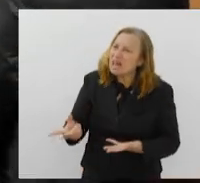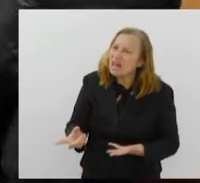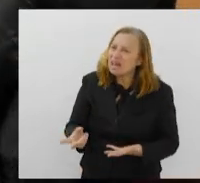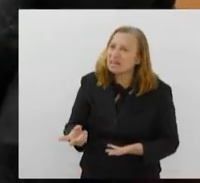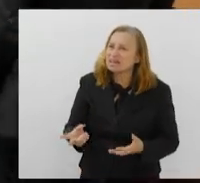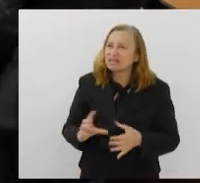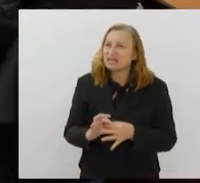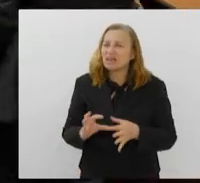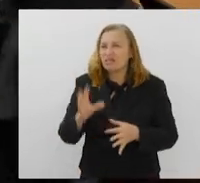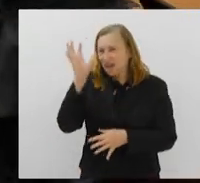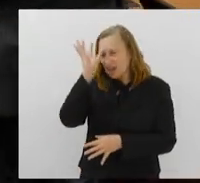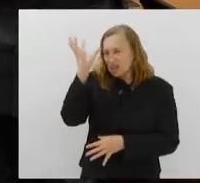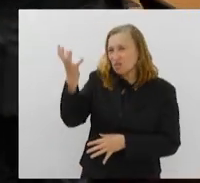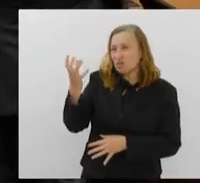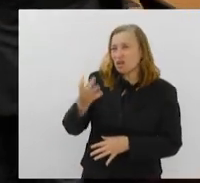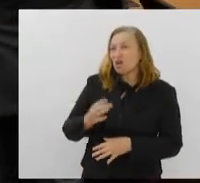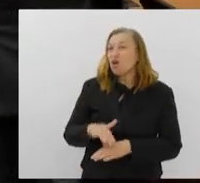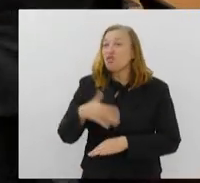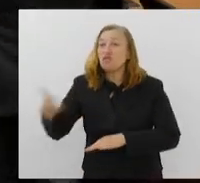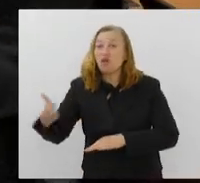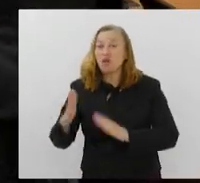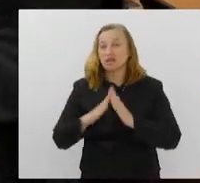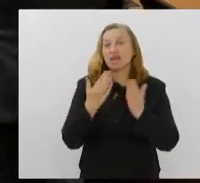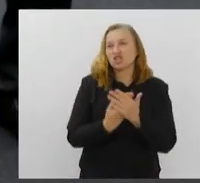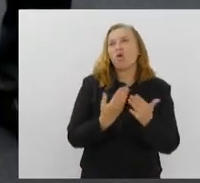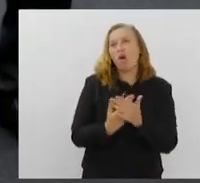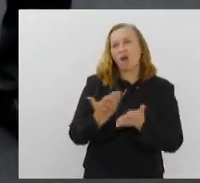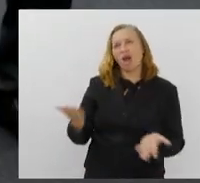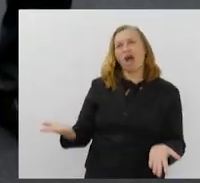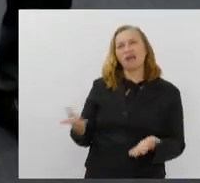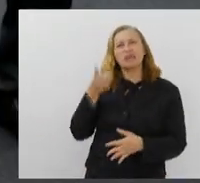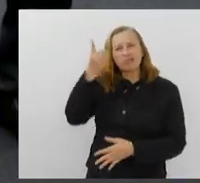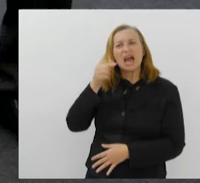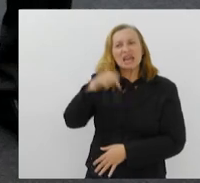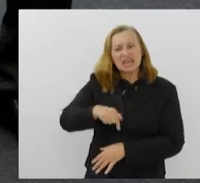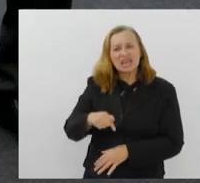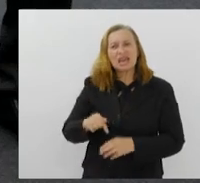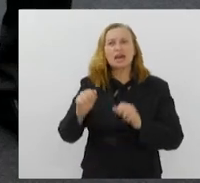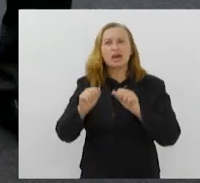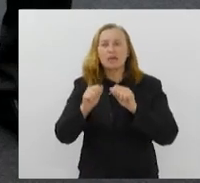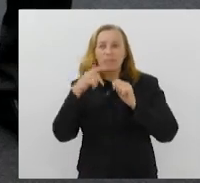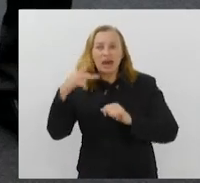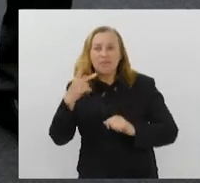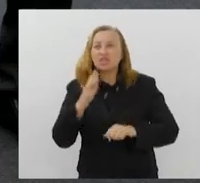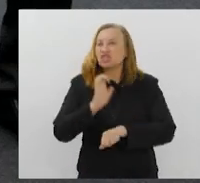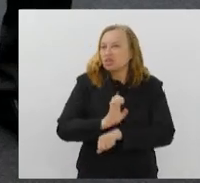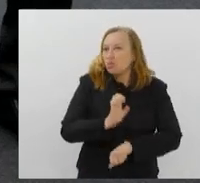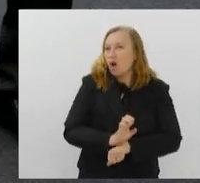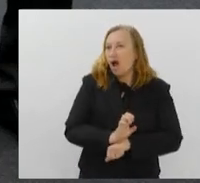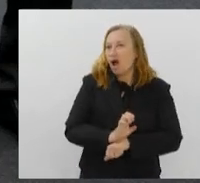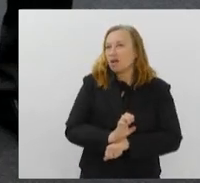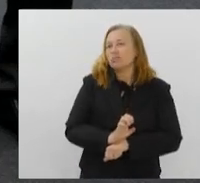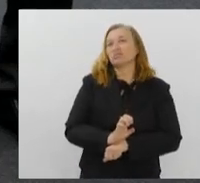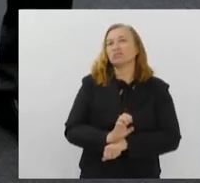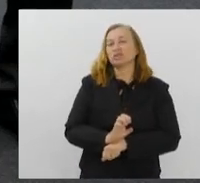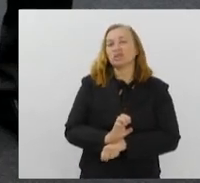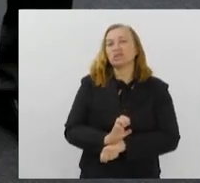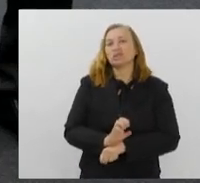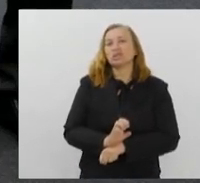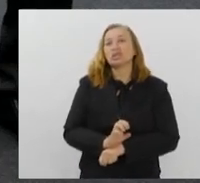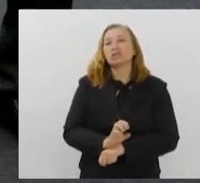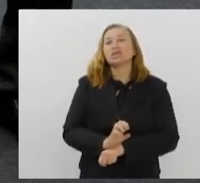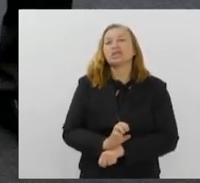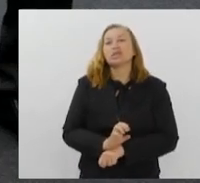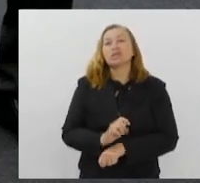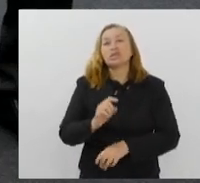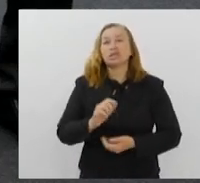falar, vai resolver lá fora da escola? Cresça e apareça, deputado. Aqui é o parlamento estadual. Aqui é o parlamento enquanto Vossa Excelência ainda era acusado